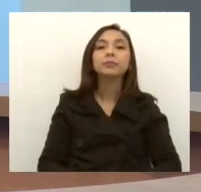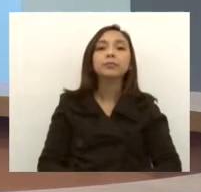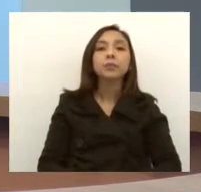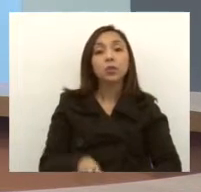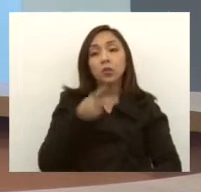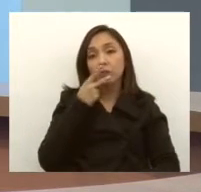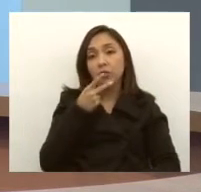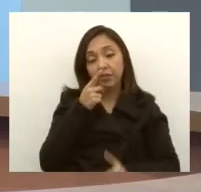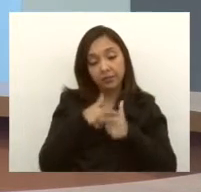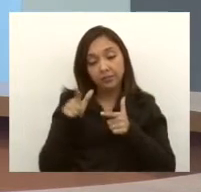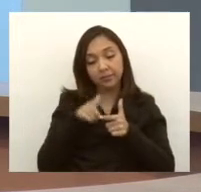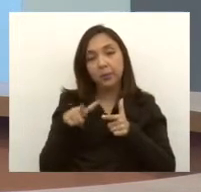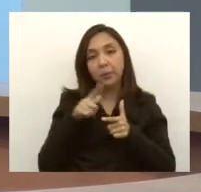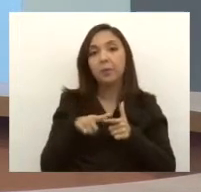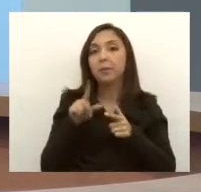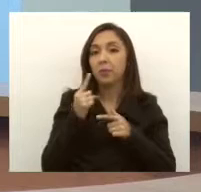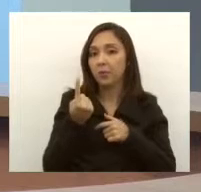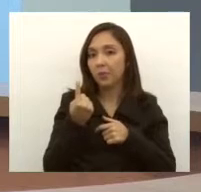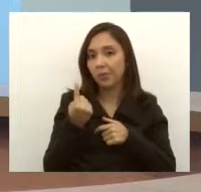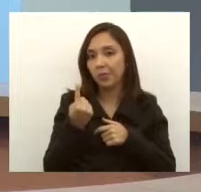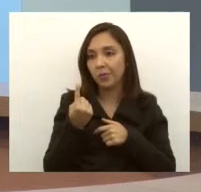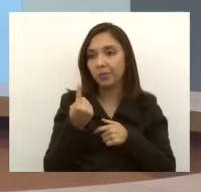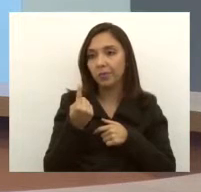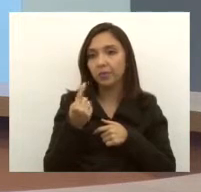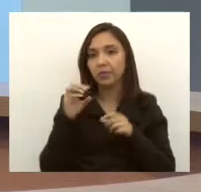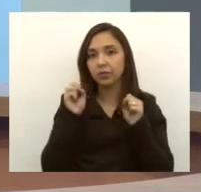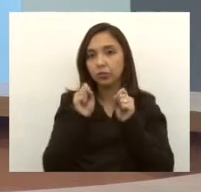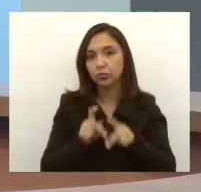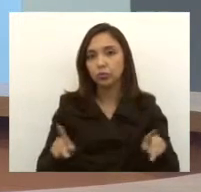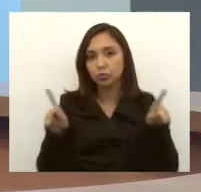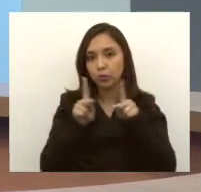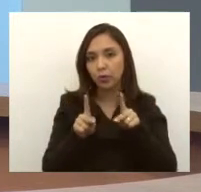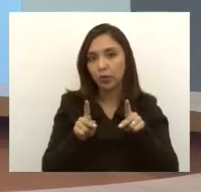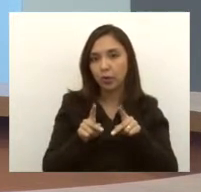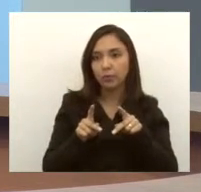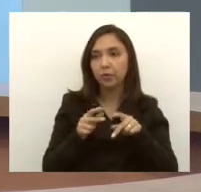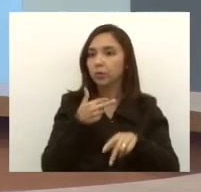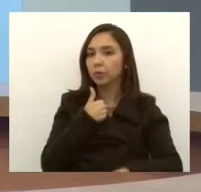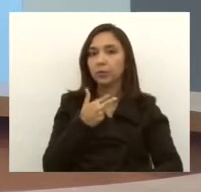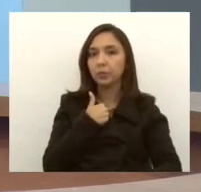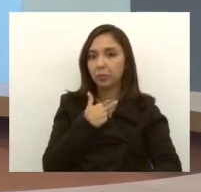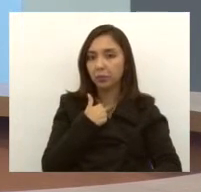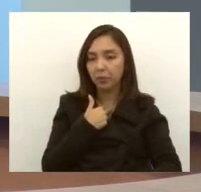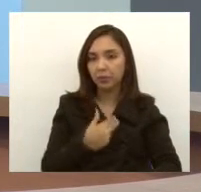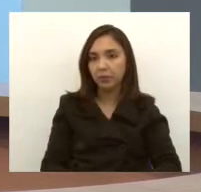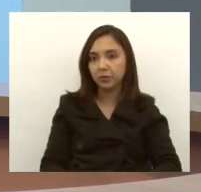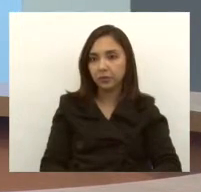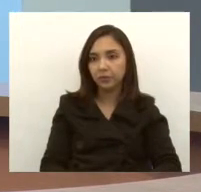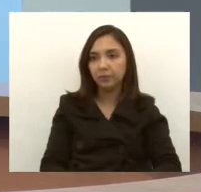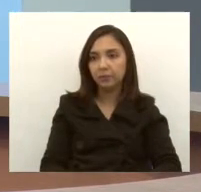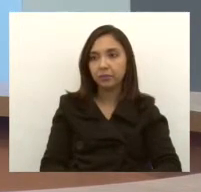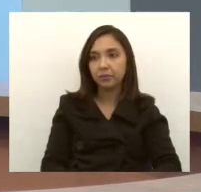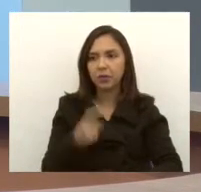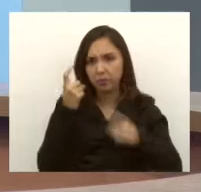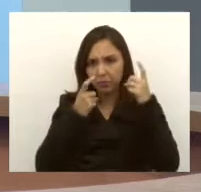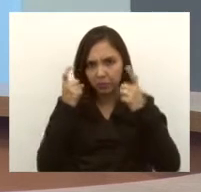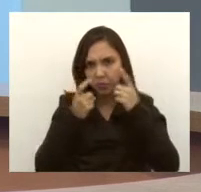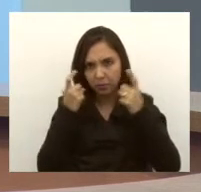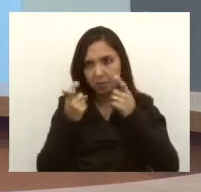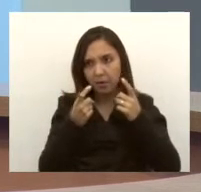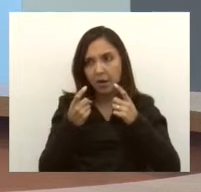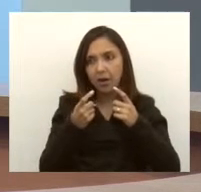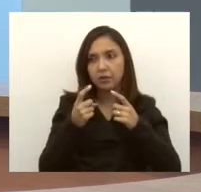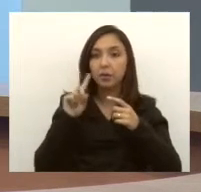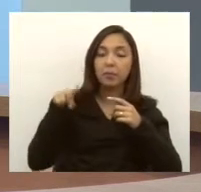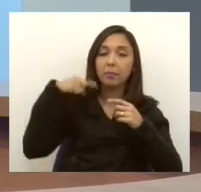aborda, dá problema, né? Uma delas é a palavra shopping, né? Falou shopping, não pode. Então, eu fico preocupado, espero que na